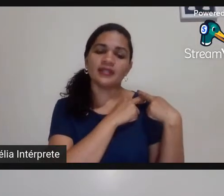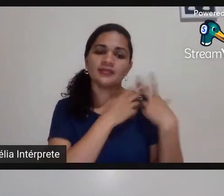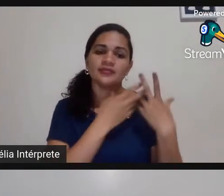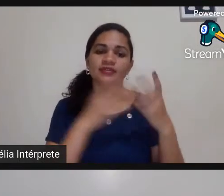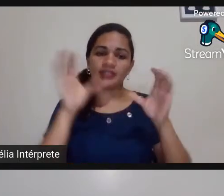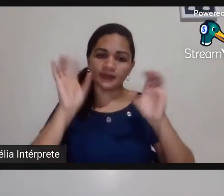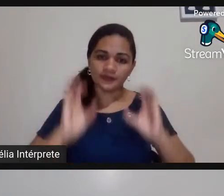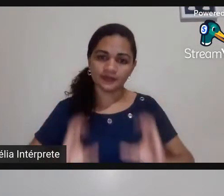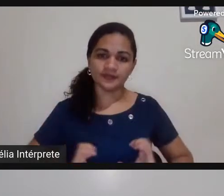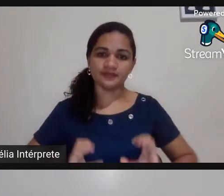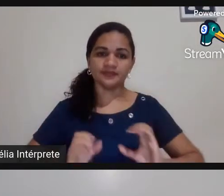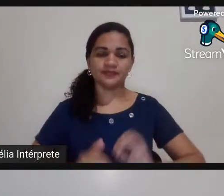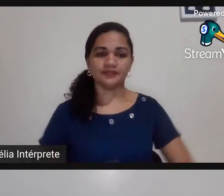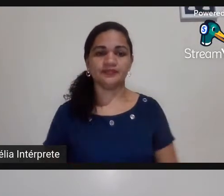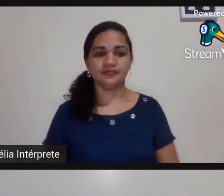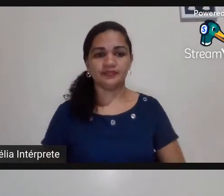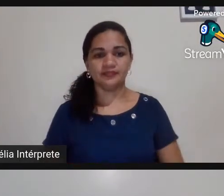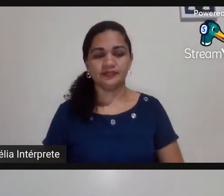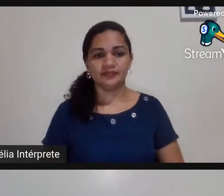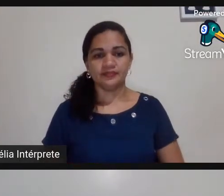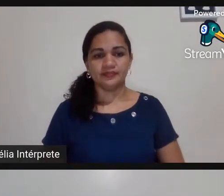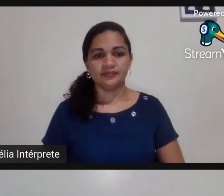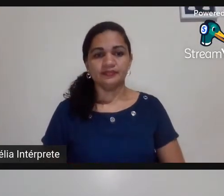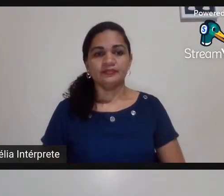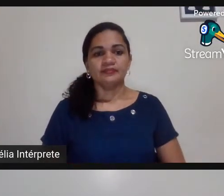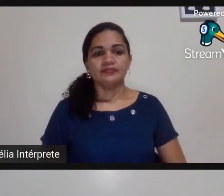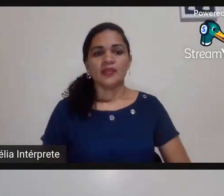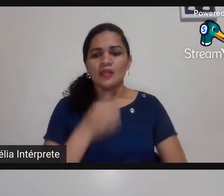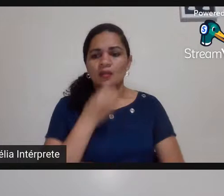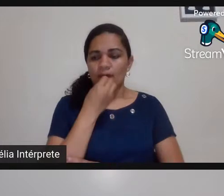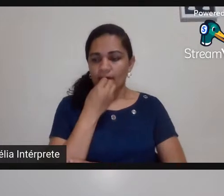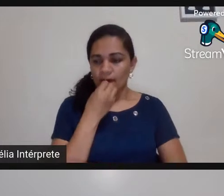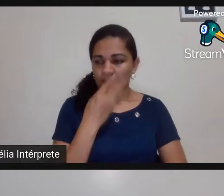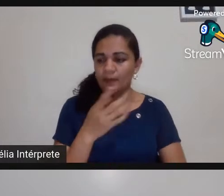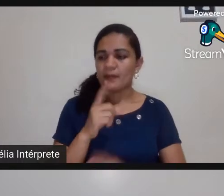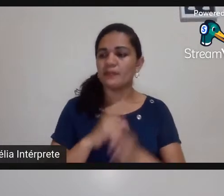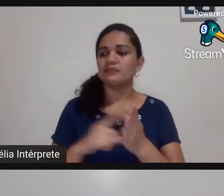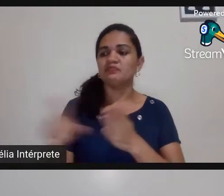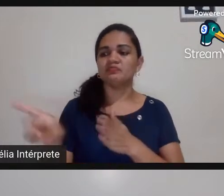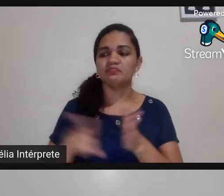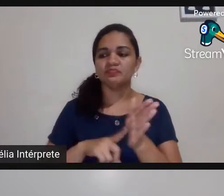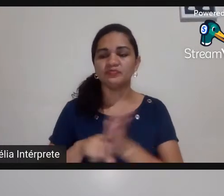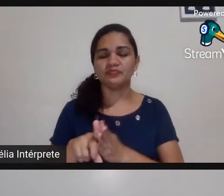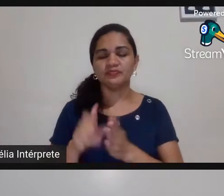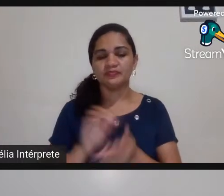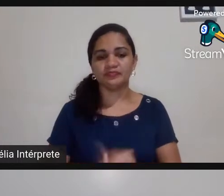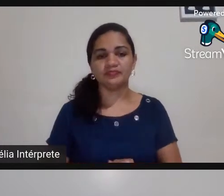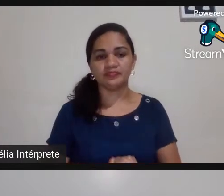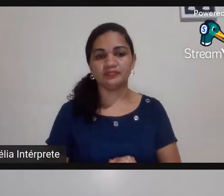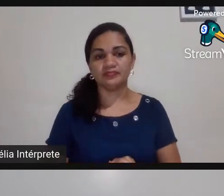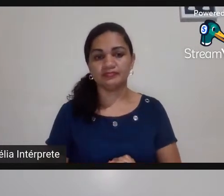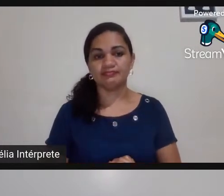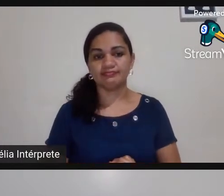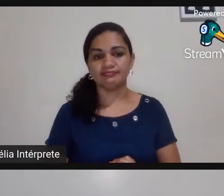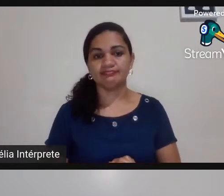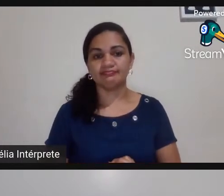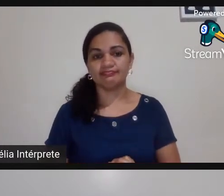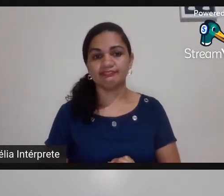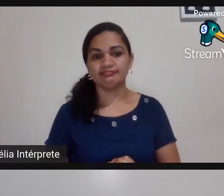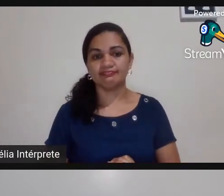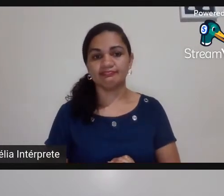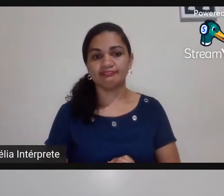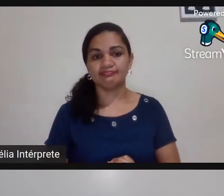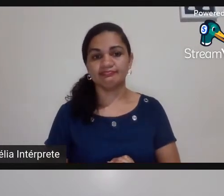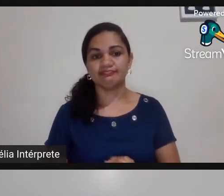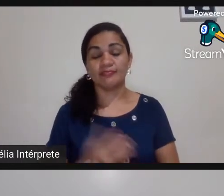cidadania é muito boa pergunta ahmm Ricardo é eu até um bate-papo também